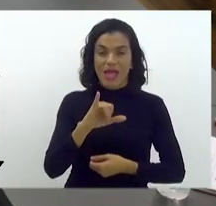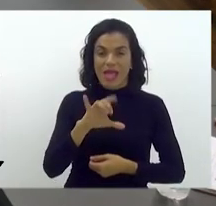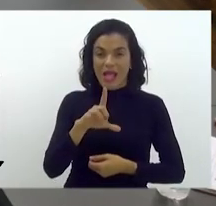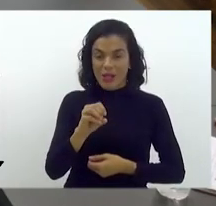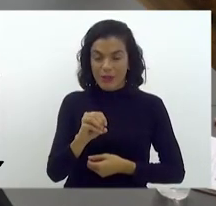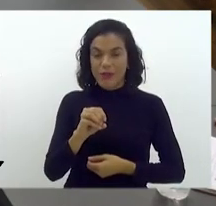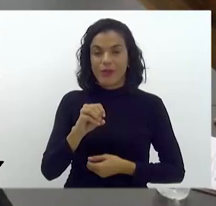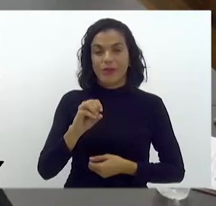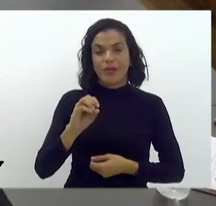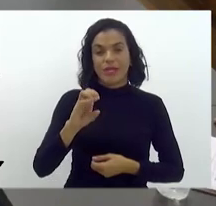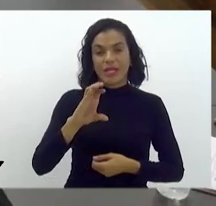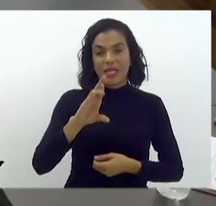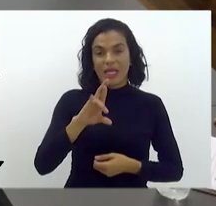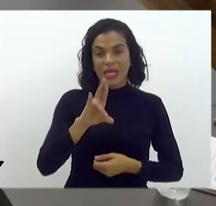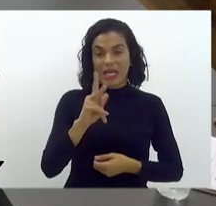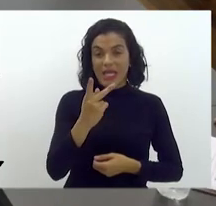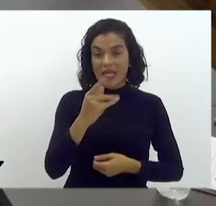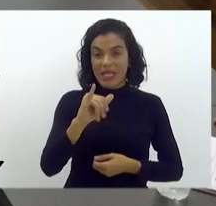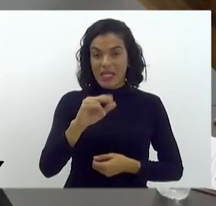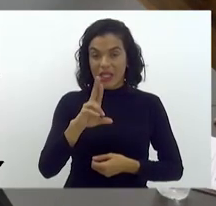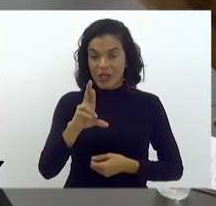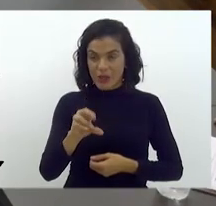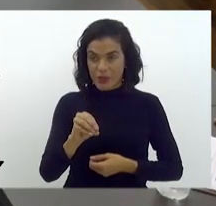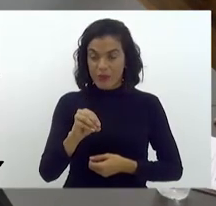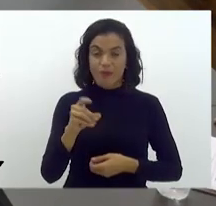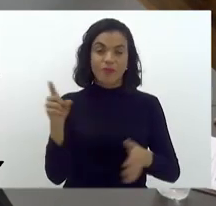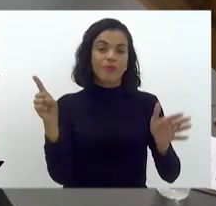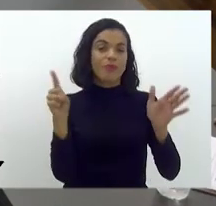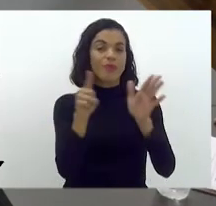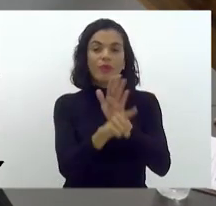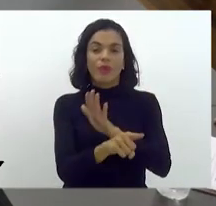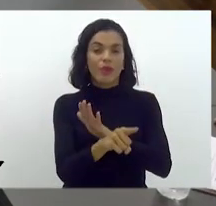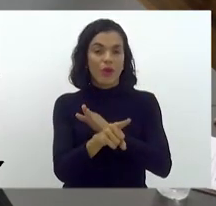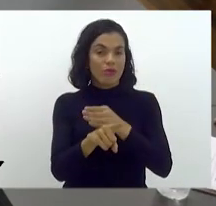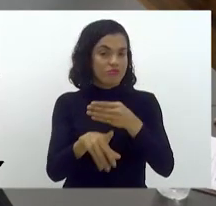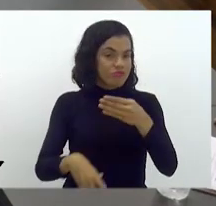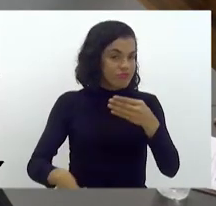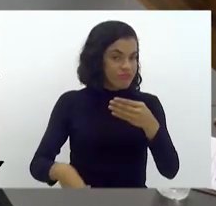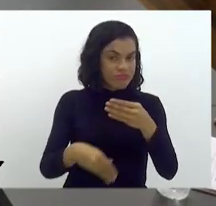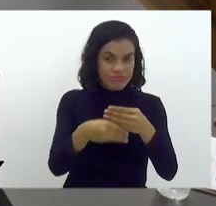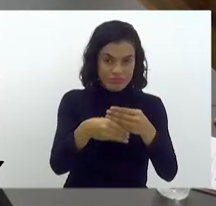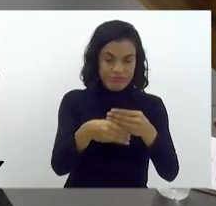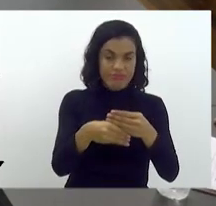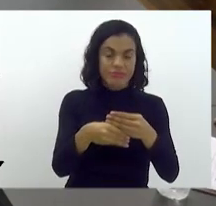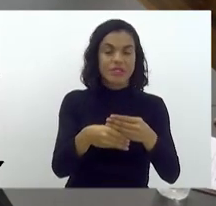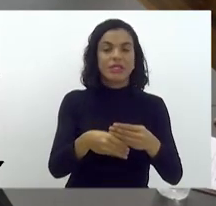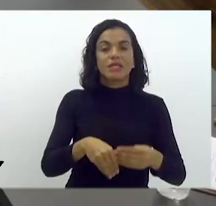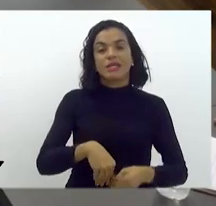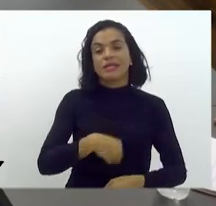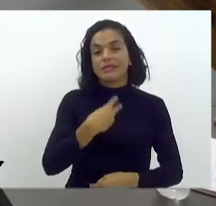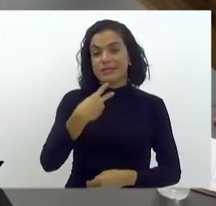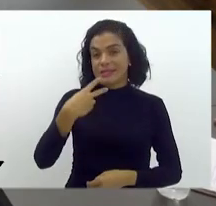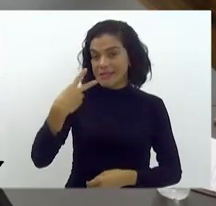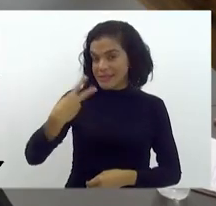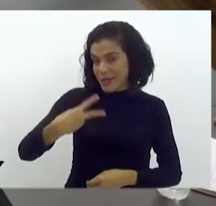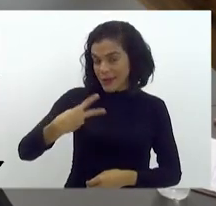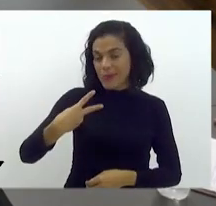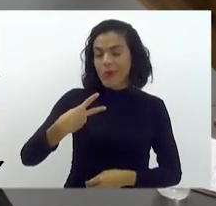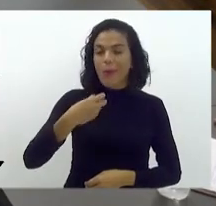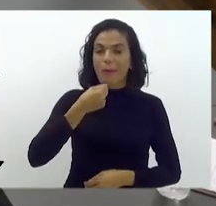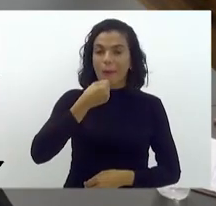Liu né que contribuiu e eu vou fazer duas rápidas observações e em seguida vou passar a palavra para